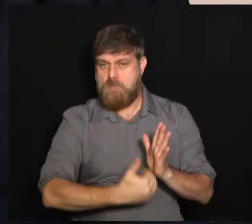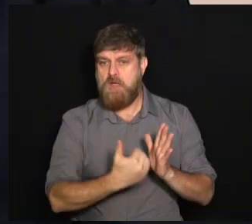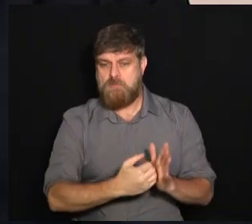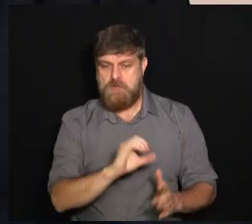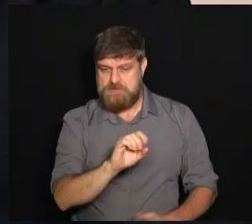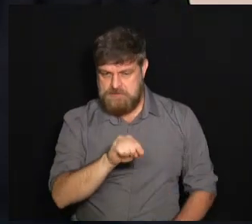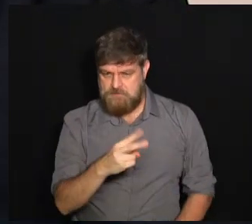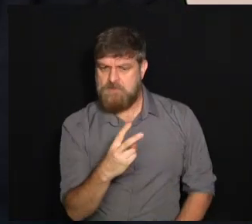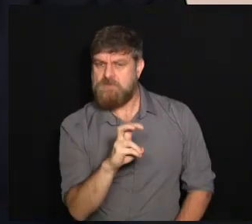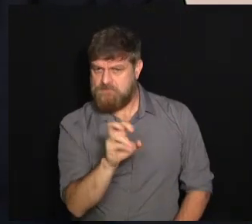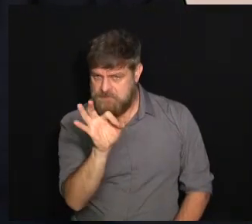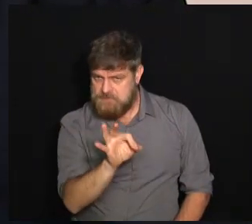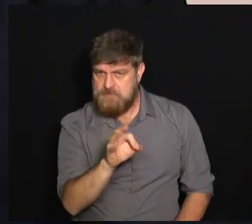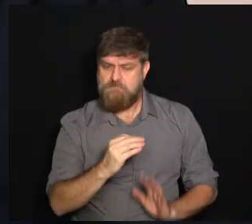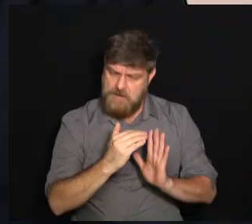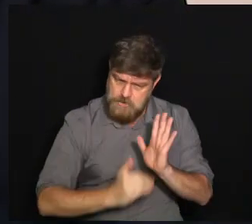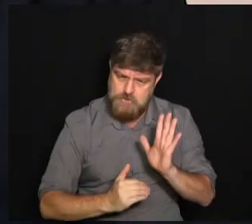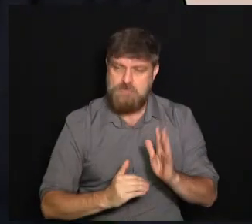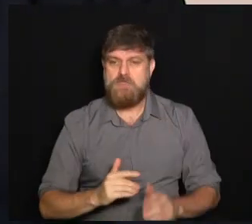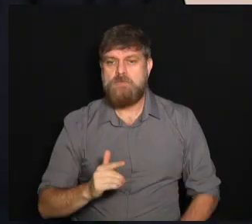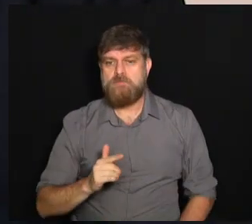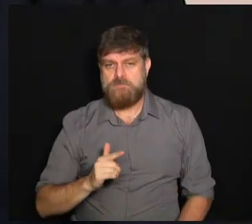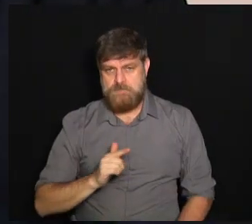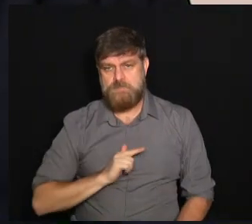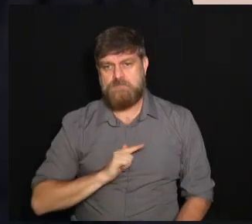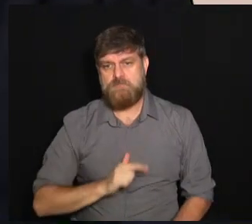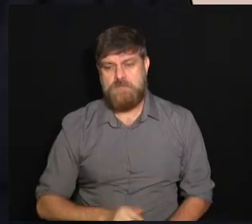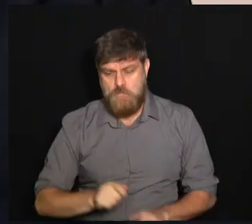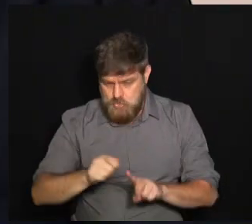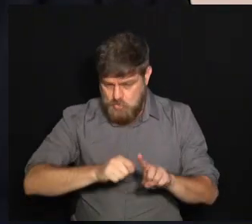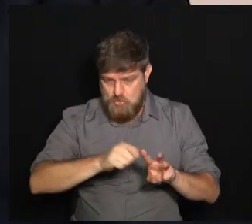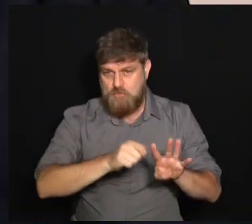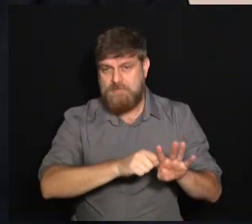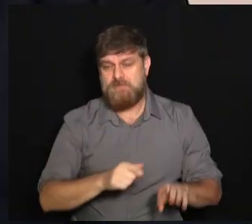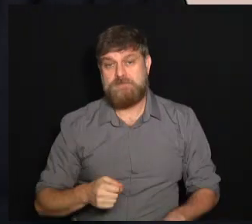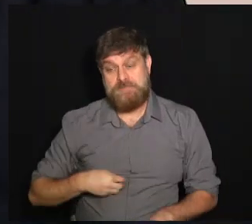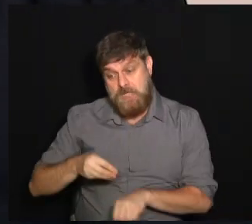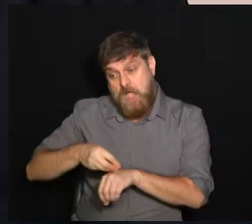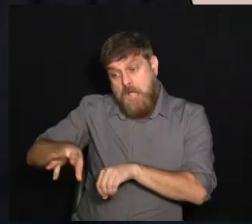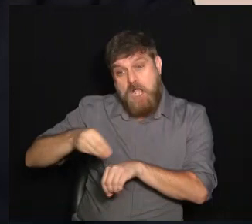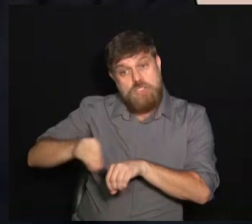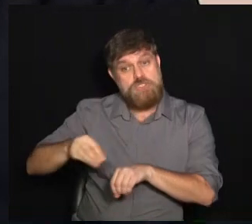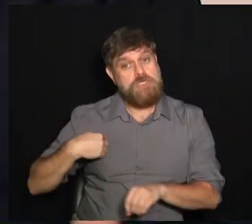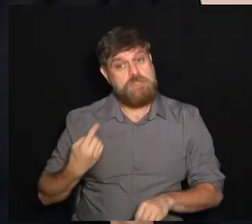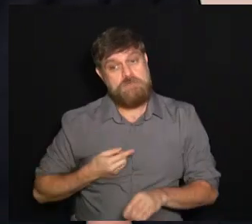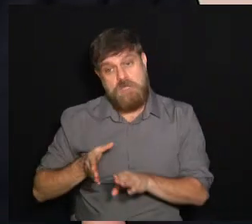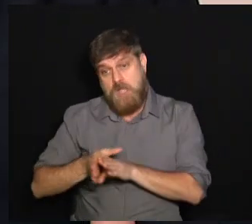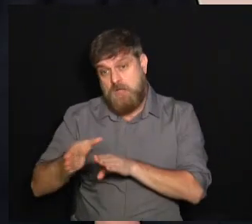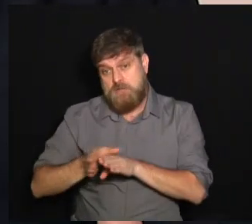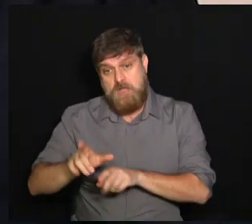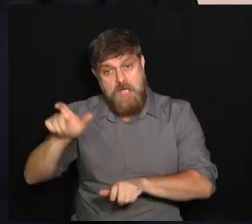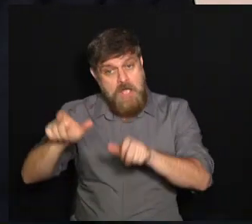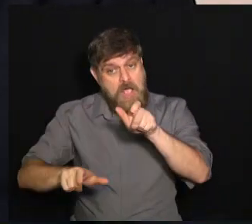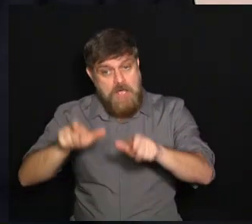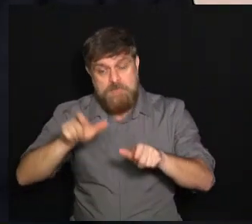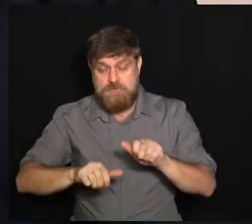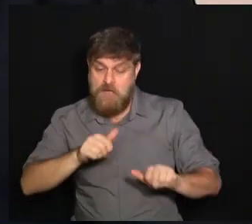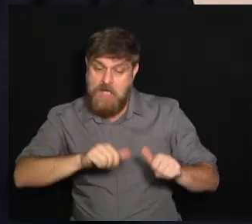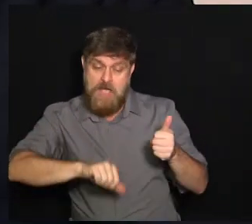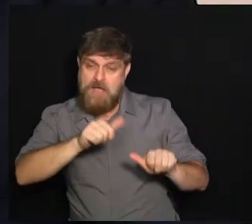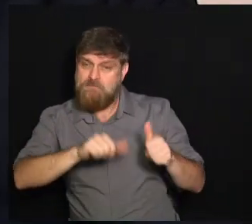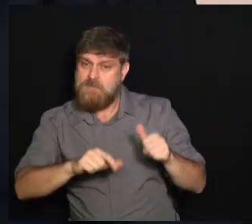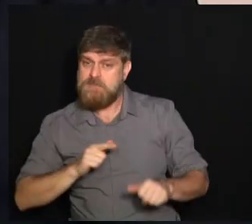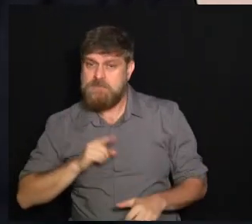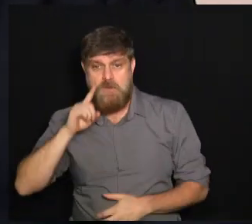resolveu fazer essa cobrança, né? Essa cobrança dessa taxa fixa. E a dica que nós damos é que os correntistas avaliem, né, qual é